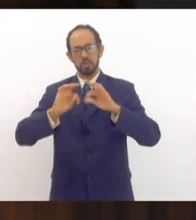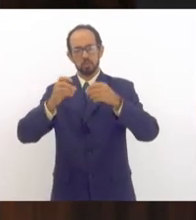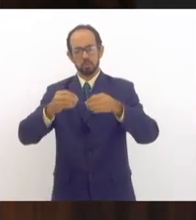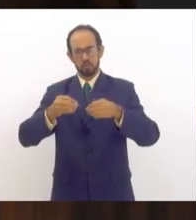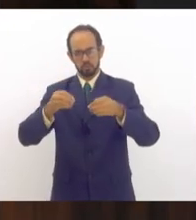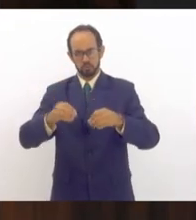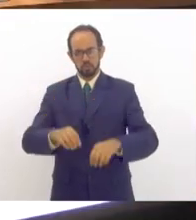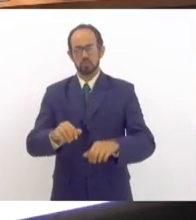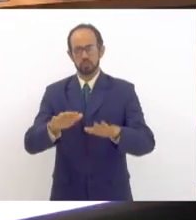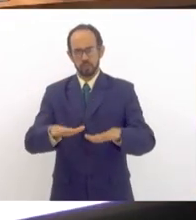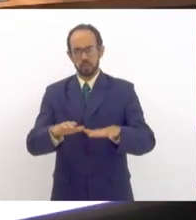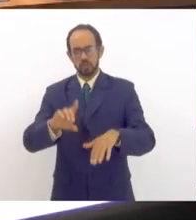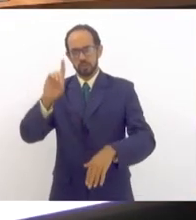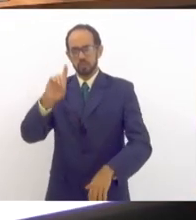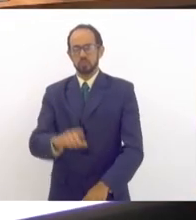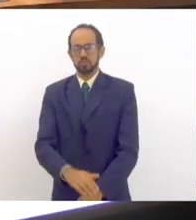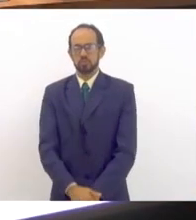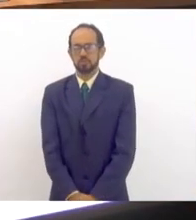com Deus